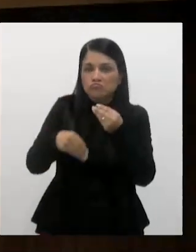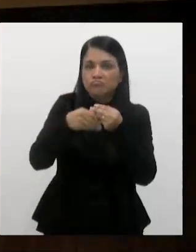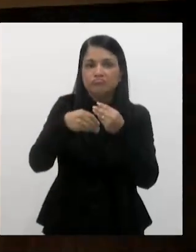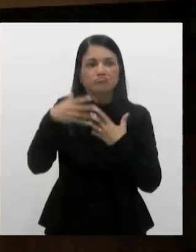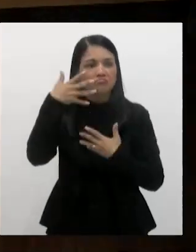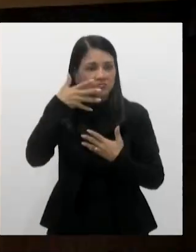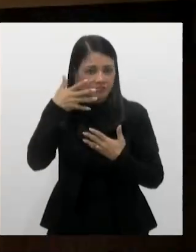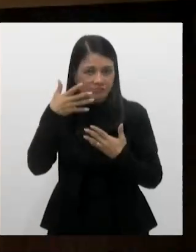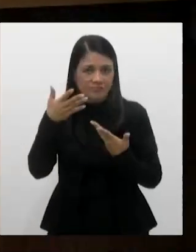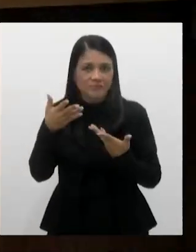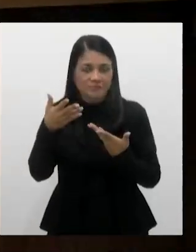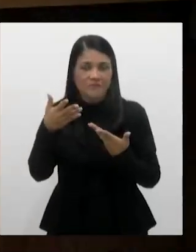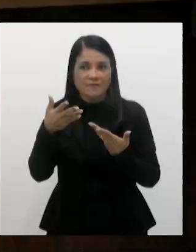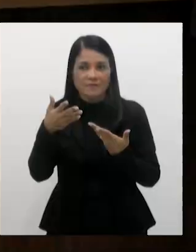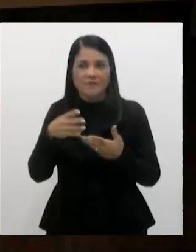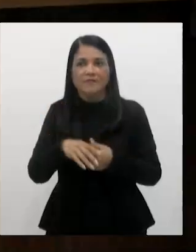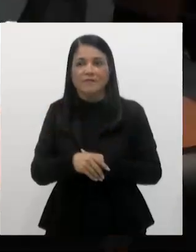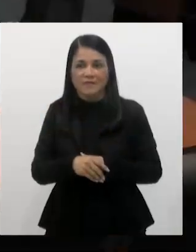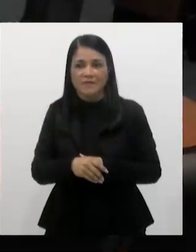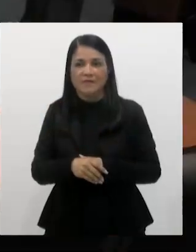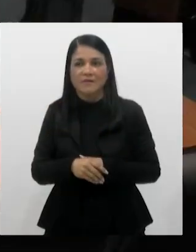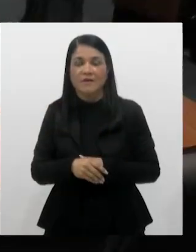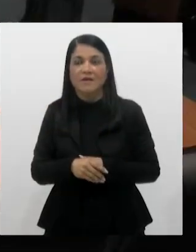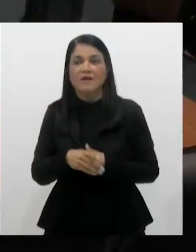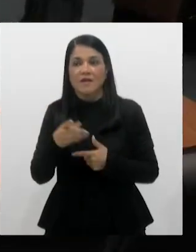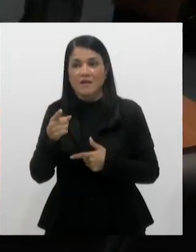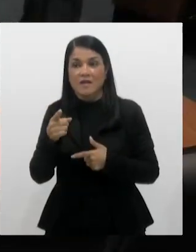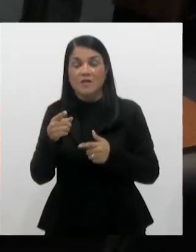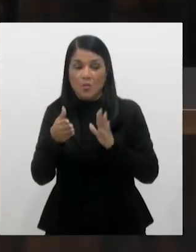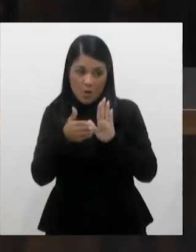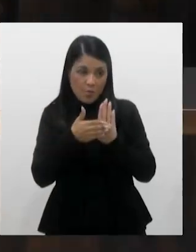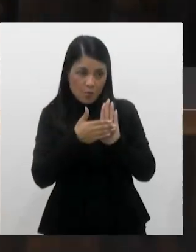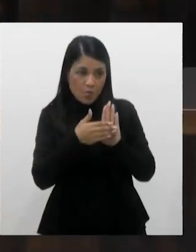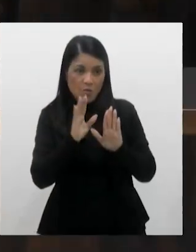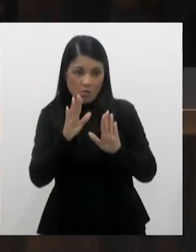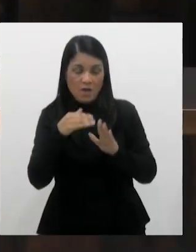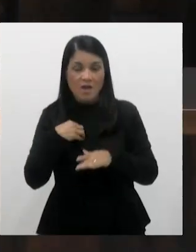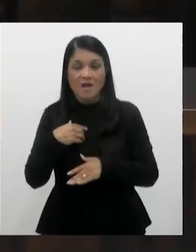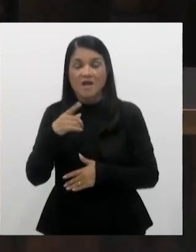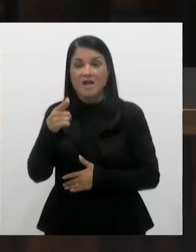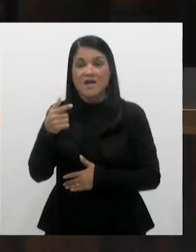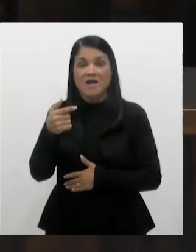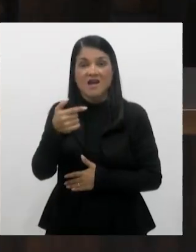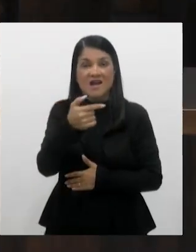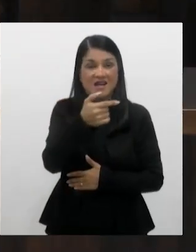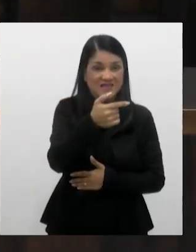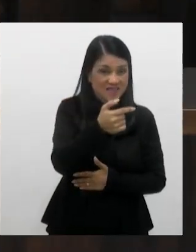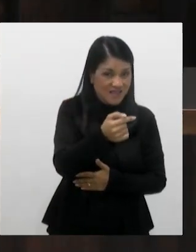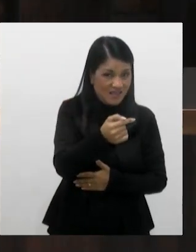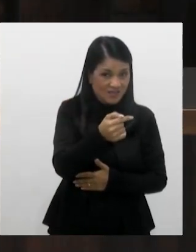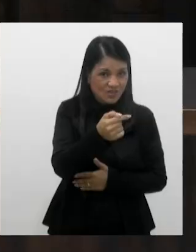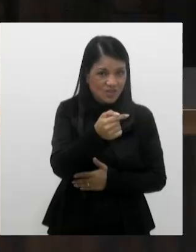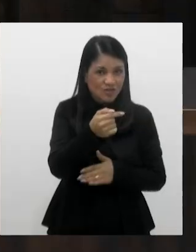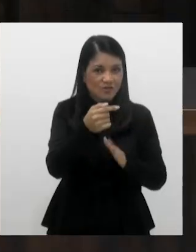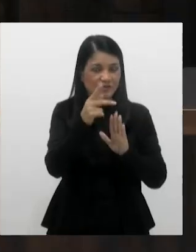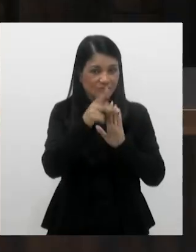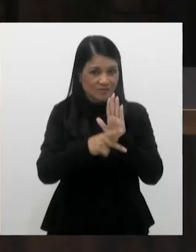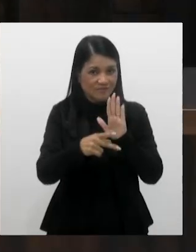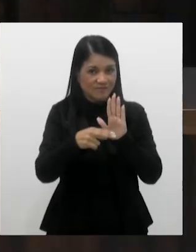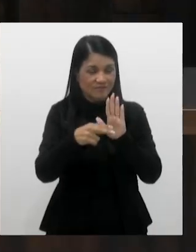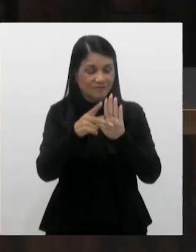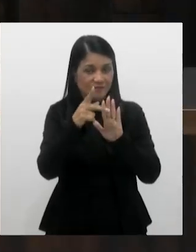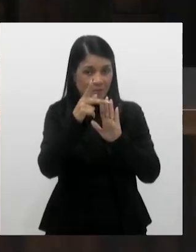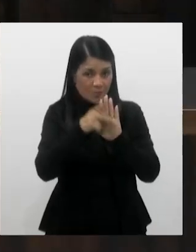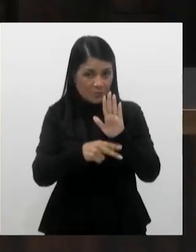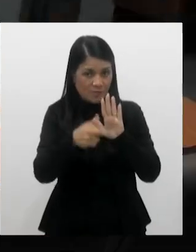consideração. Sim, eu ia propor, deputado Mink, isso agora, mas as 7 a 16 estão com emendas de comissão. Então